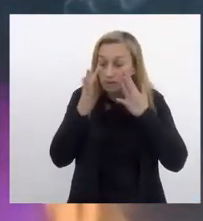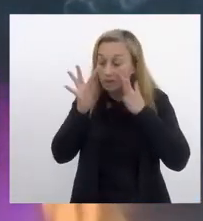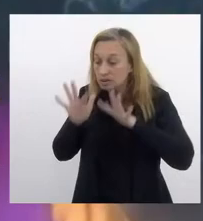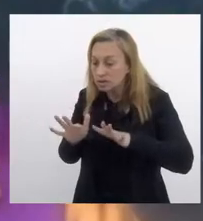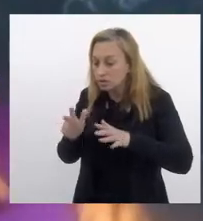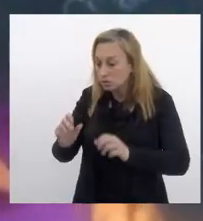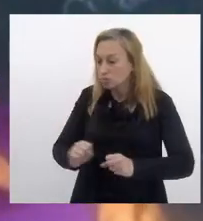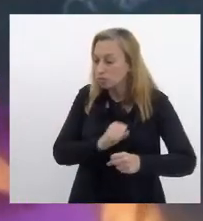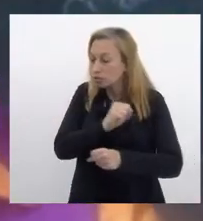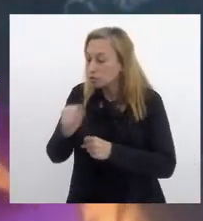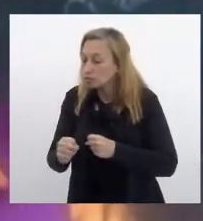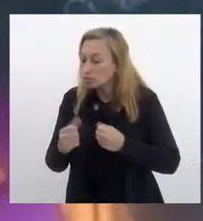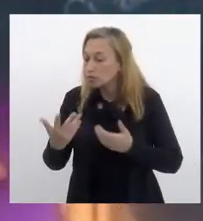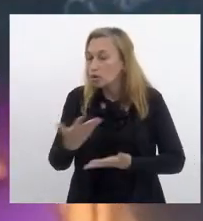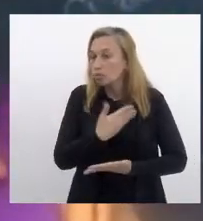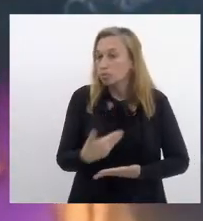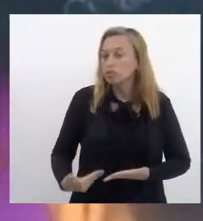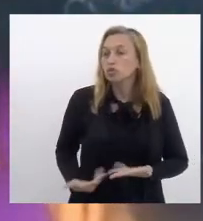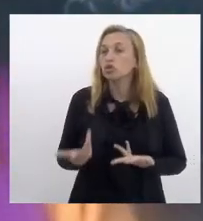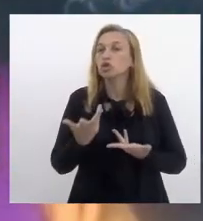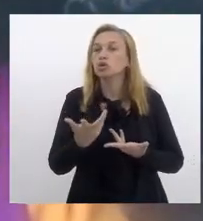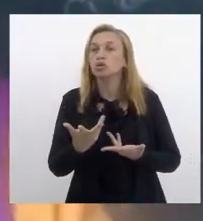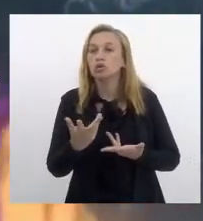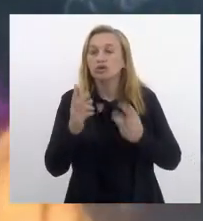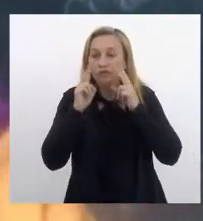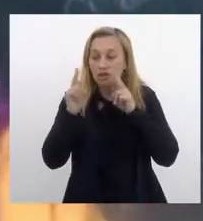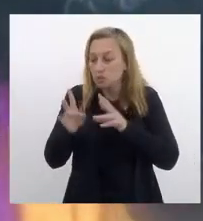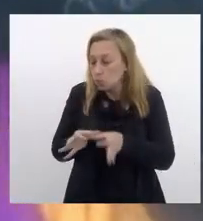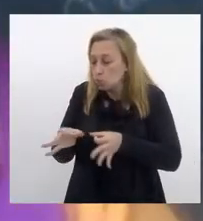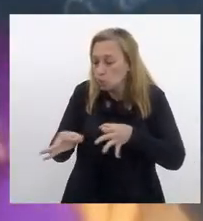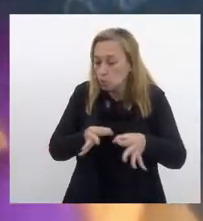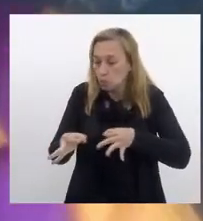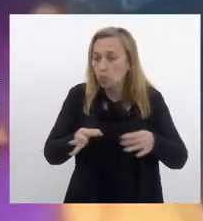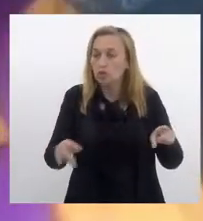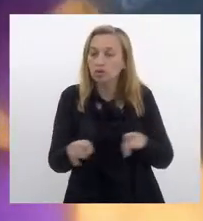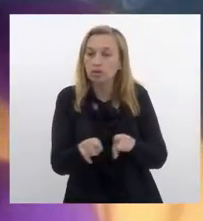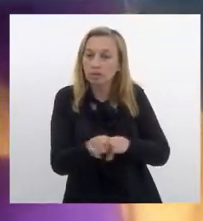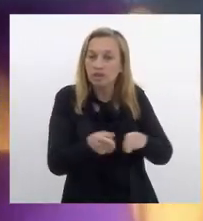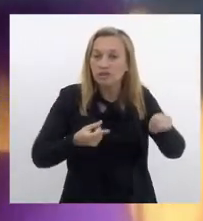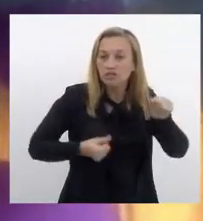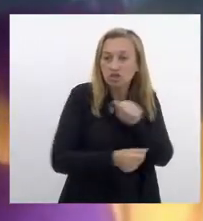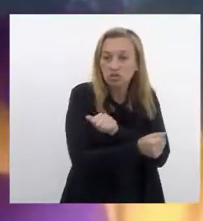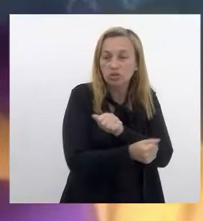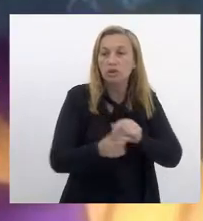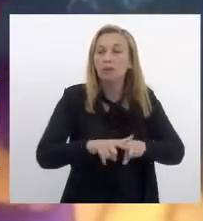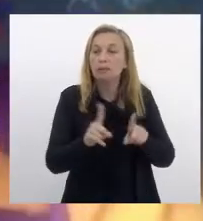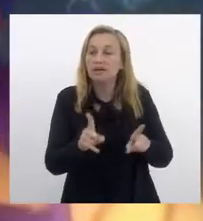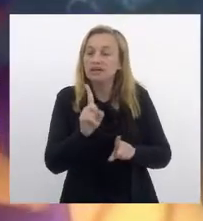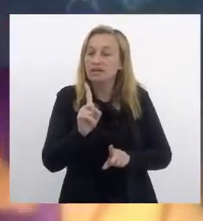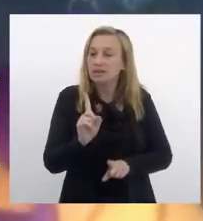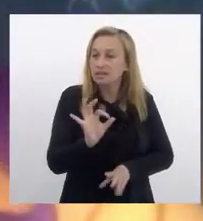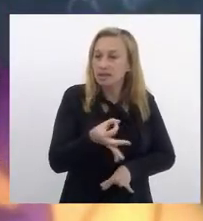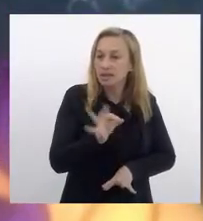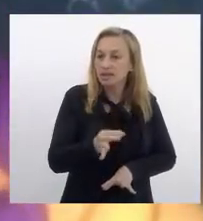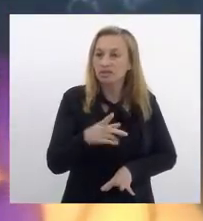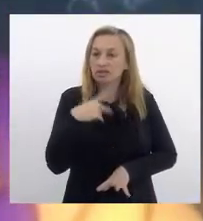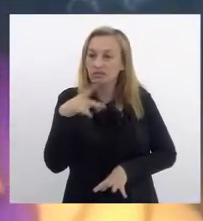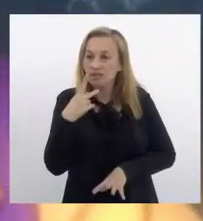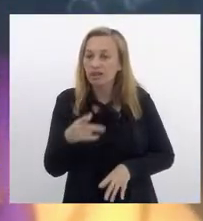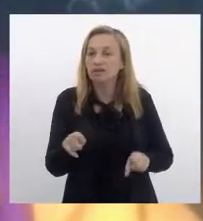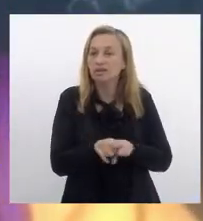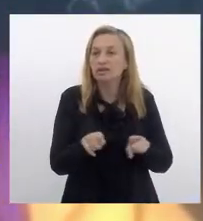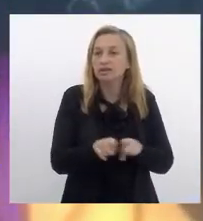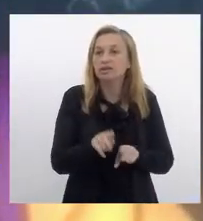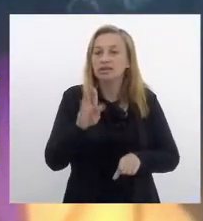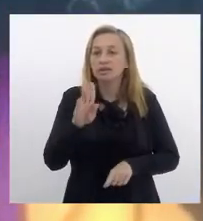poder público, tanto do ponto de vista de organização quanto de investimento. Mas é claro que quando a gente fala também de